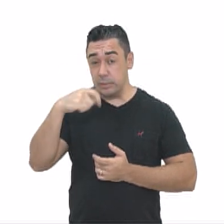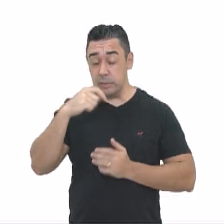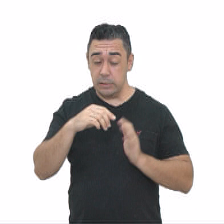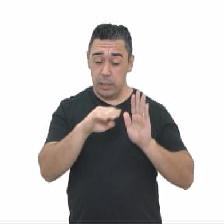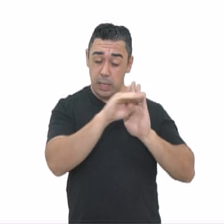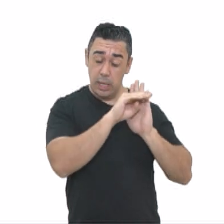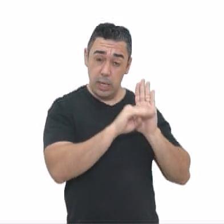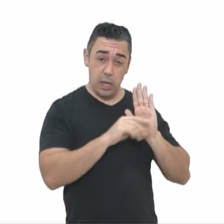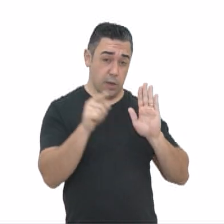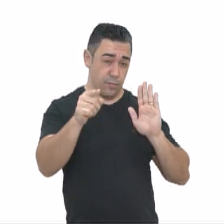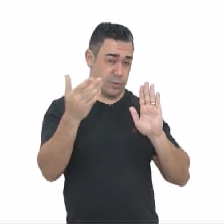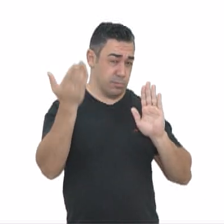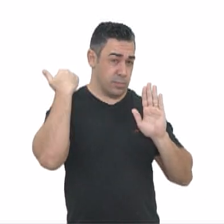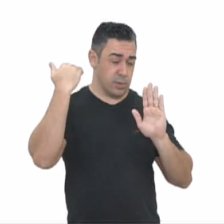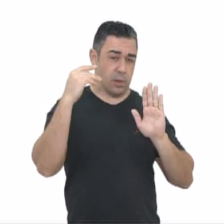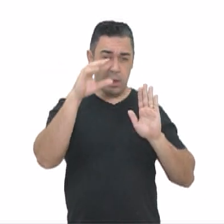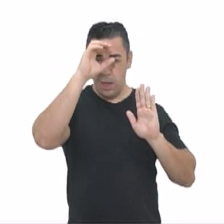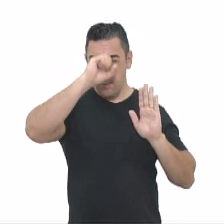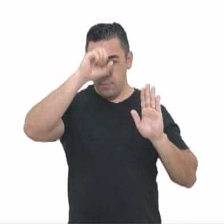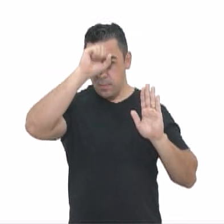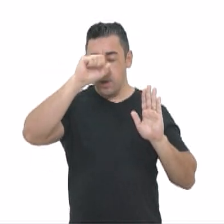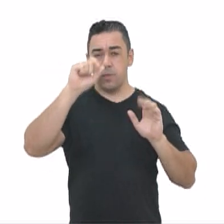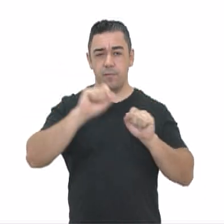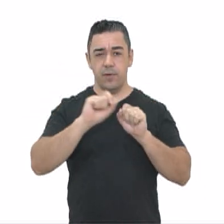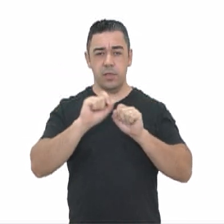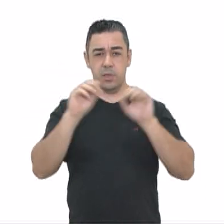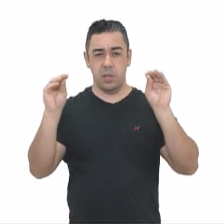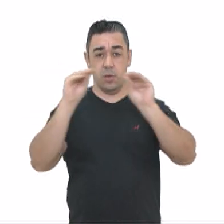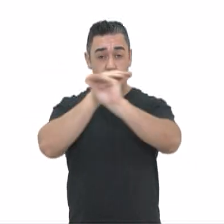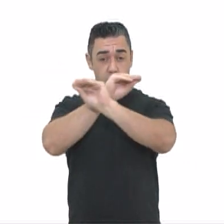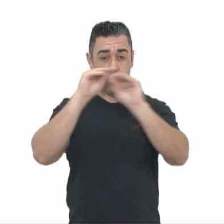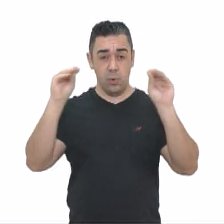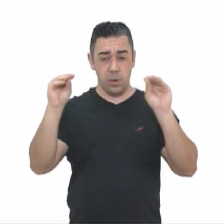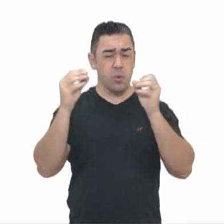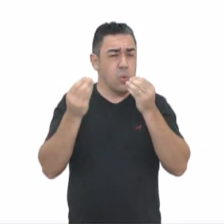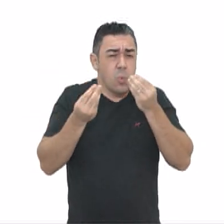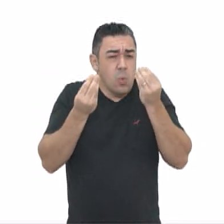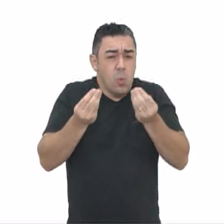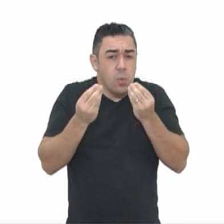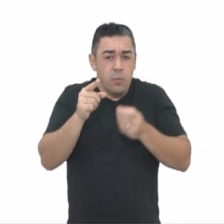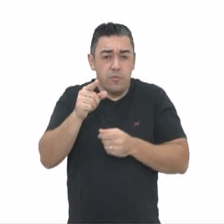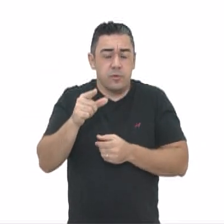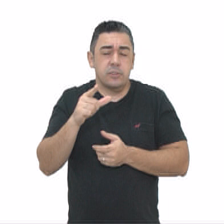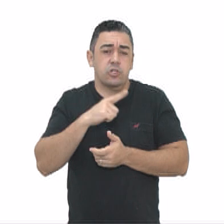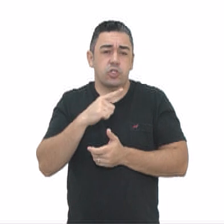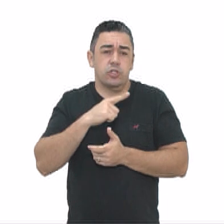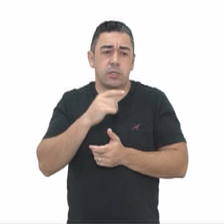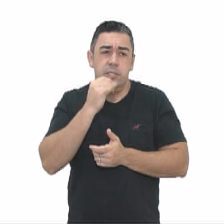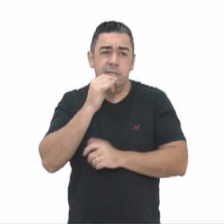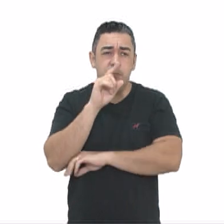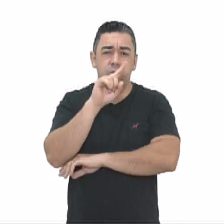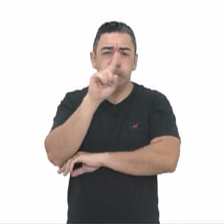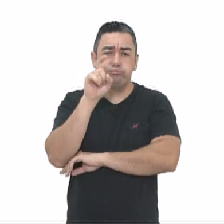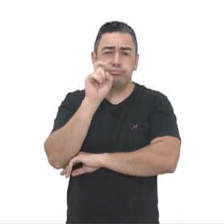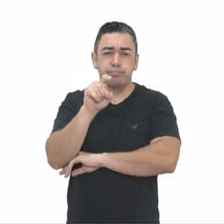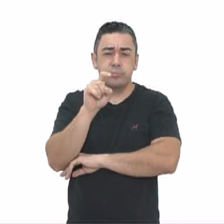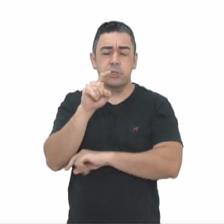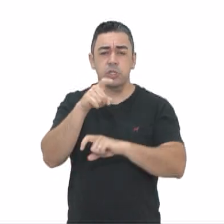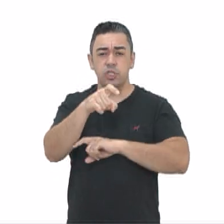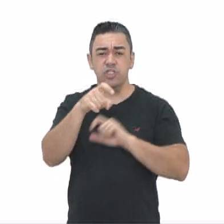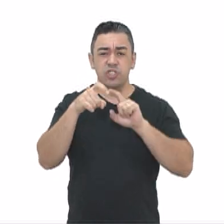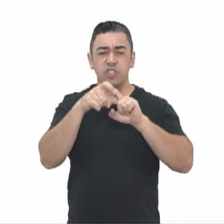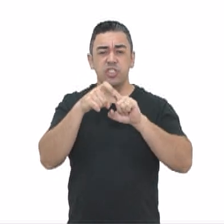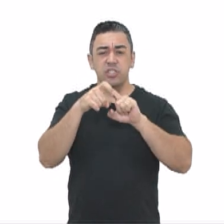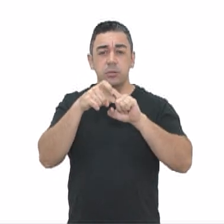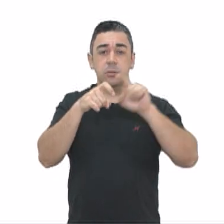tempo atrás, quando você aprendeu a resolver equação, quando você tinha uma incógnita no